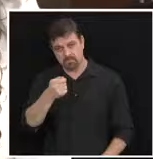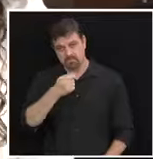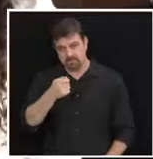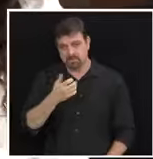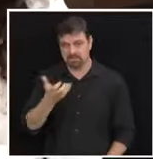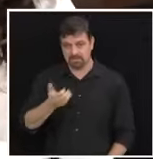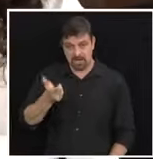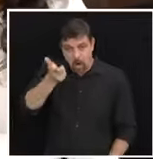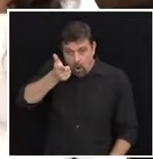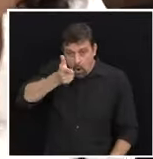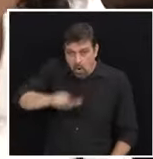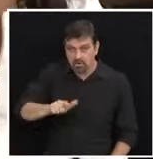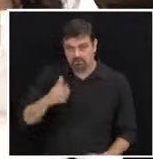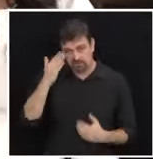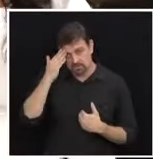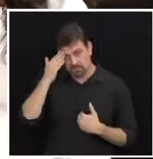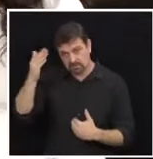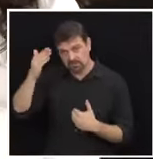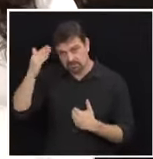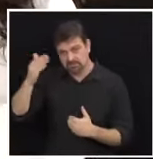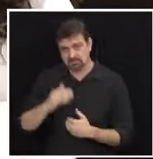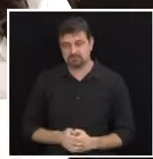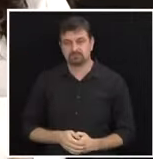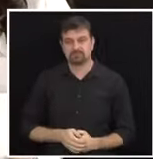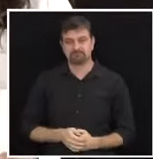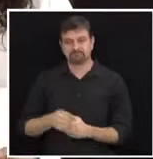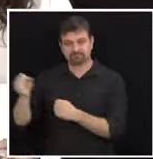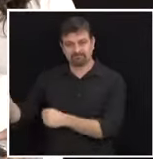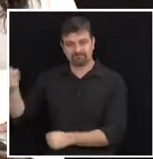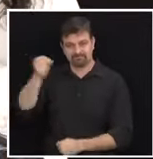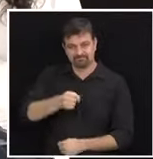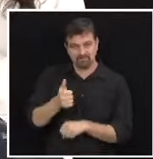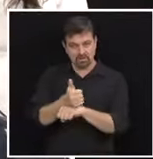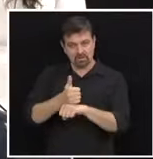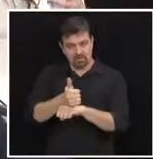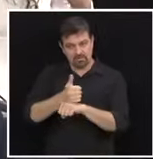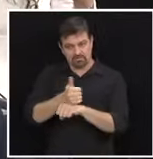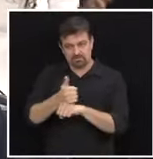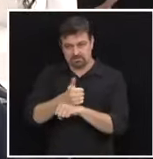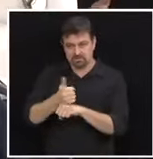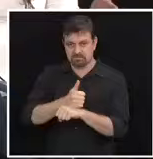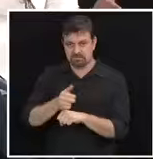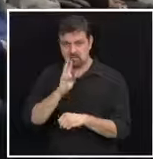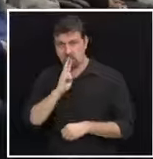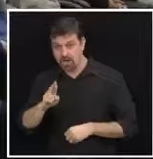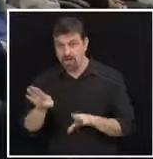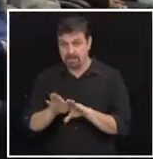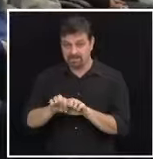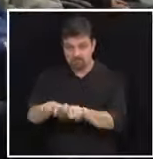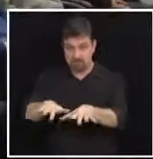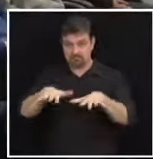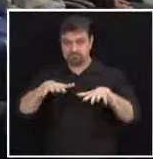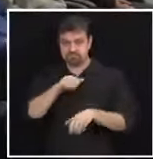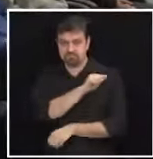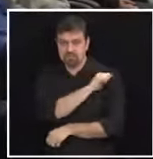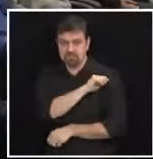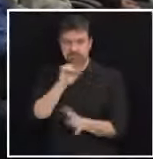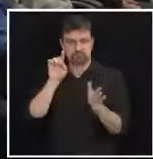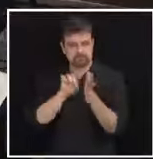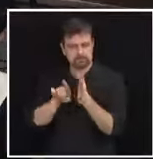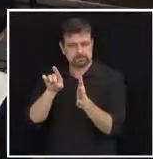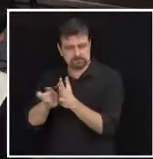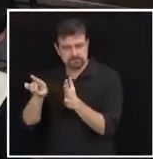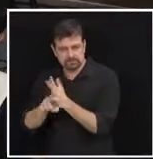queria mais uma vez agradecer aos nossos convidados aqui, aos nossos convidados da plateia que tiveram perguntas muito